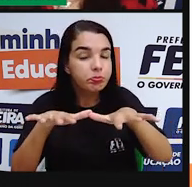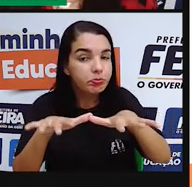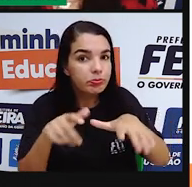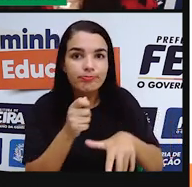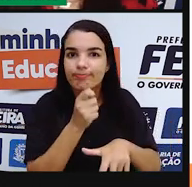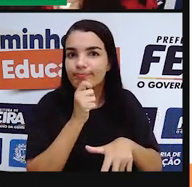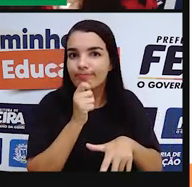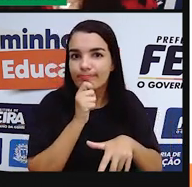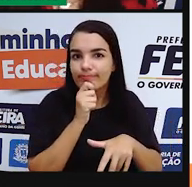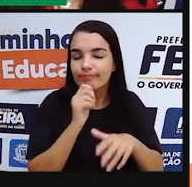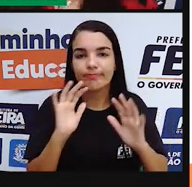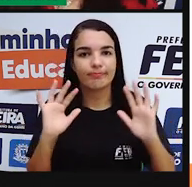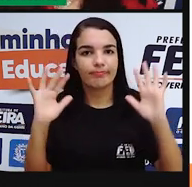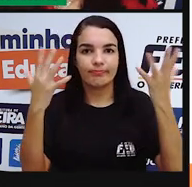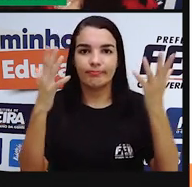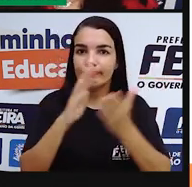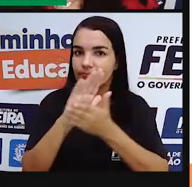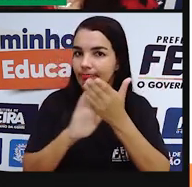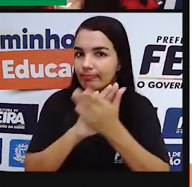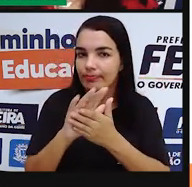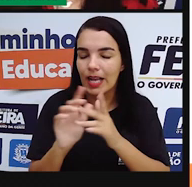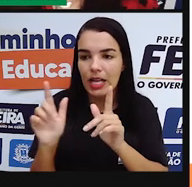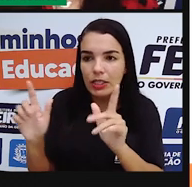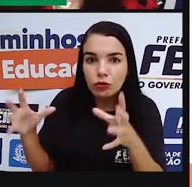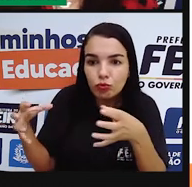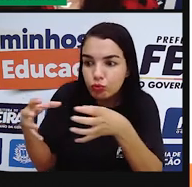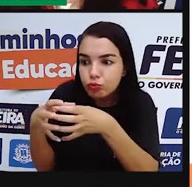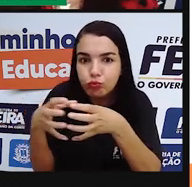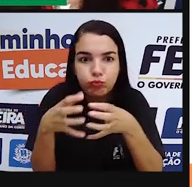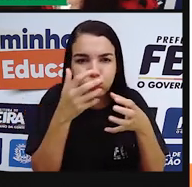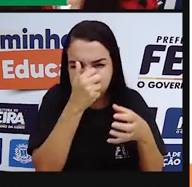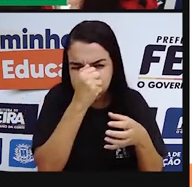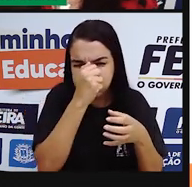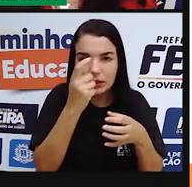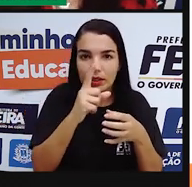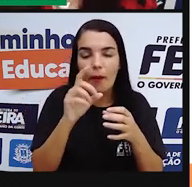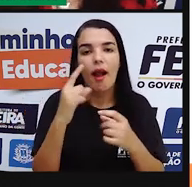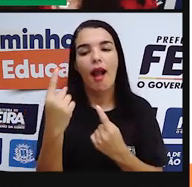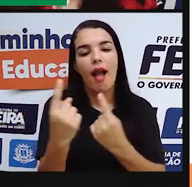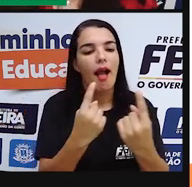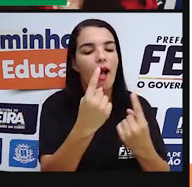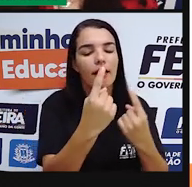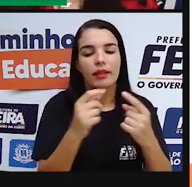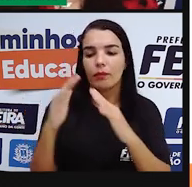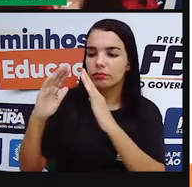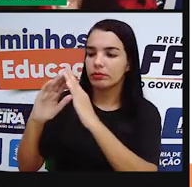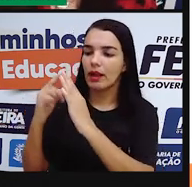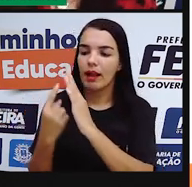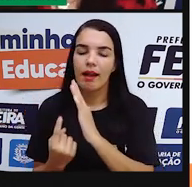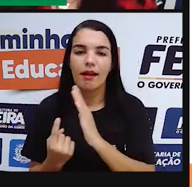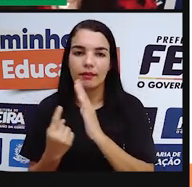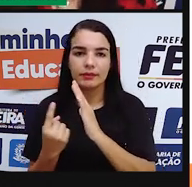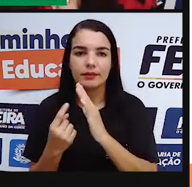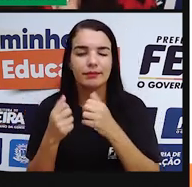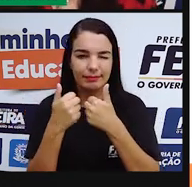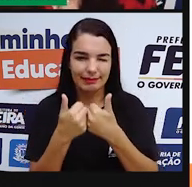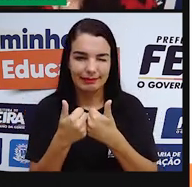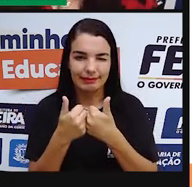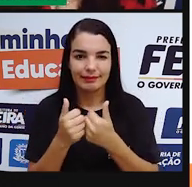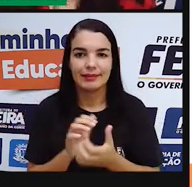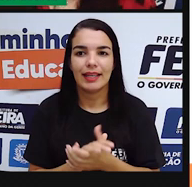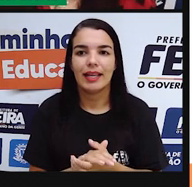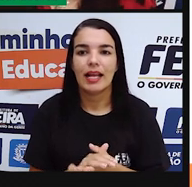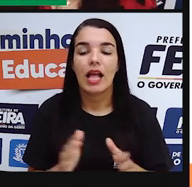não estamos comemorando em grupo, né? Cada um faz sua comemoração aí da sua casa. E